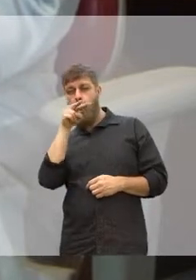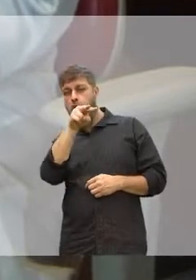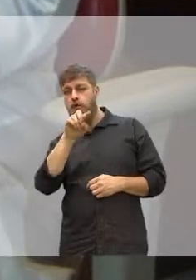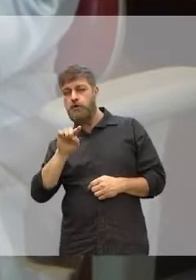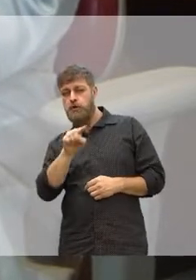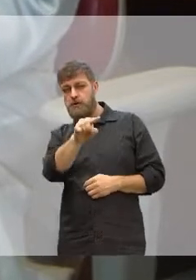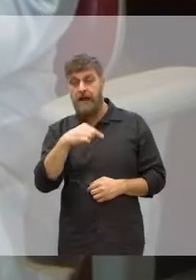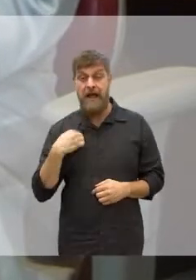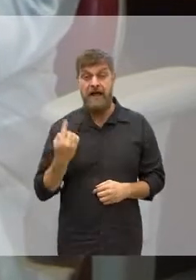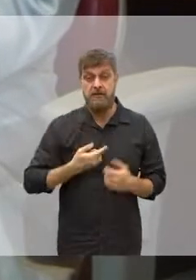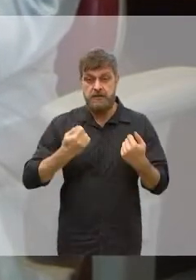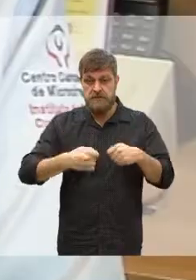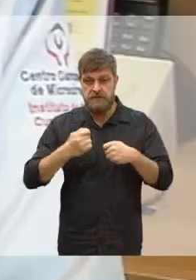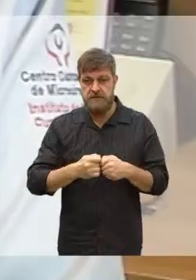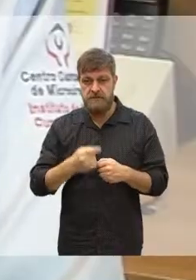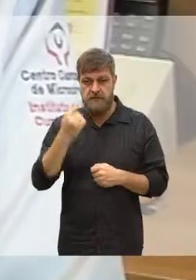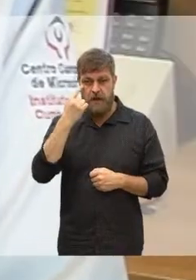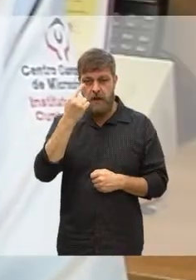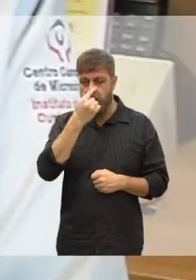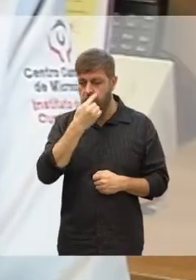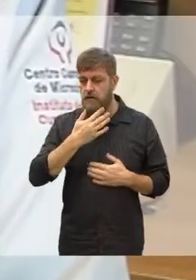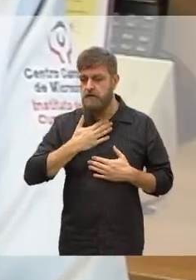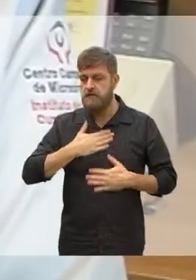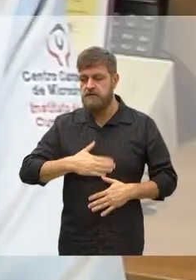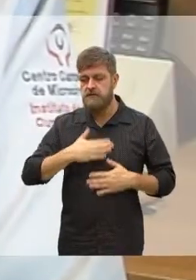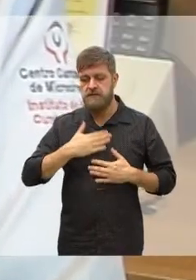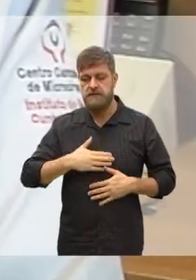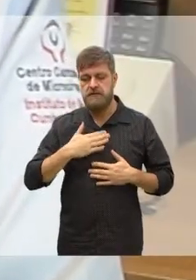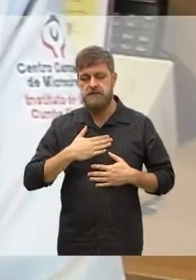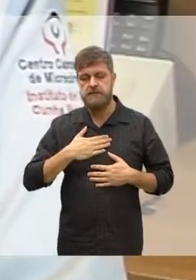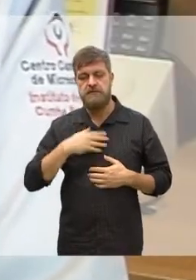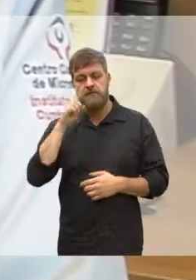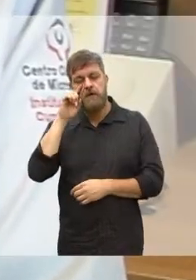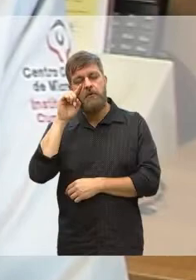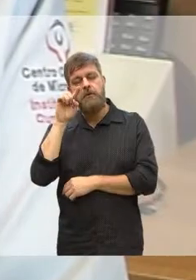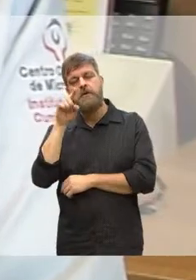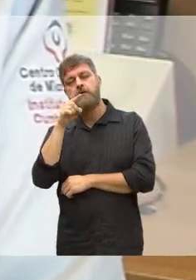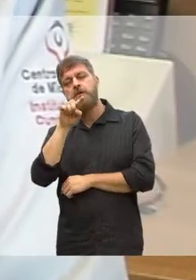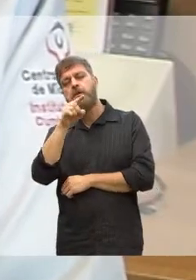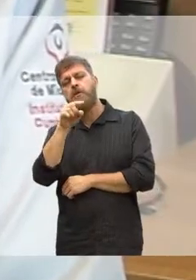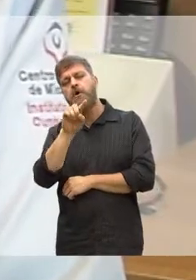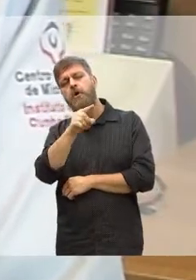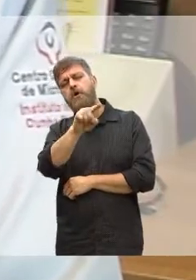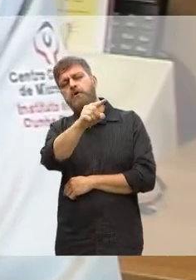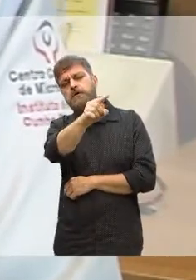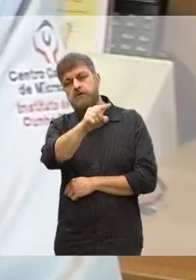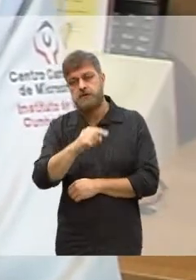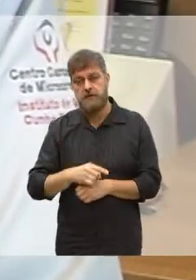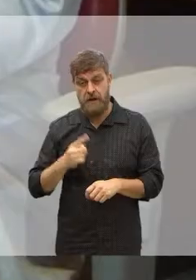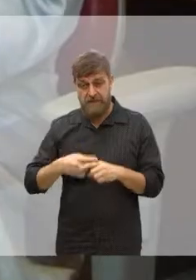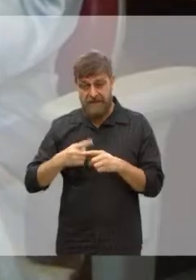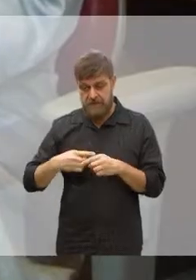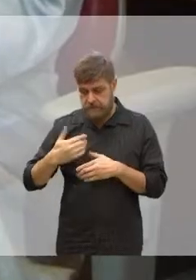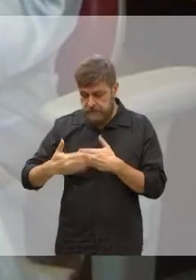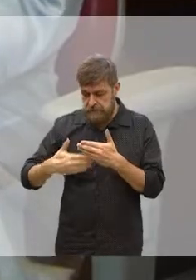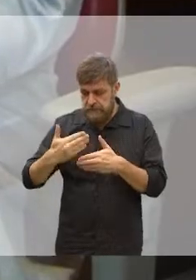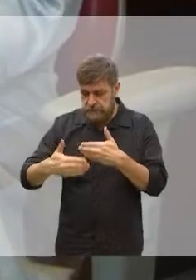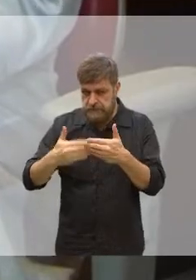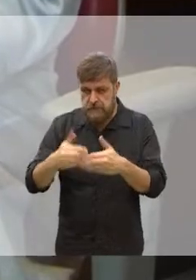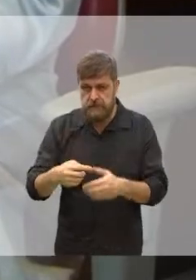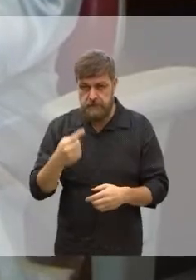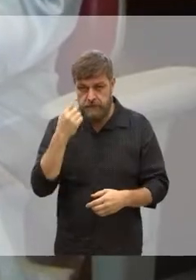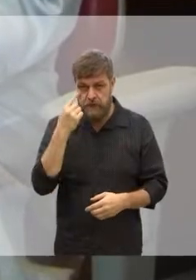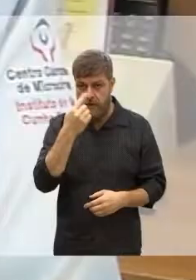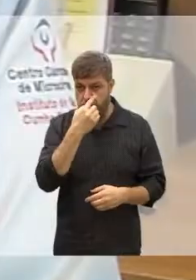não repousa a nossa visão olhando para longe, gradativamente a gente vai perdendo a velocidade